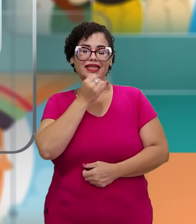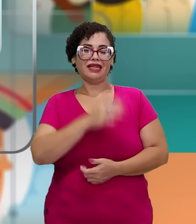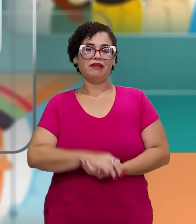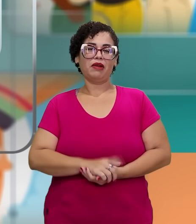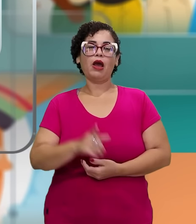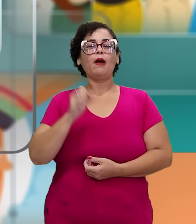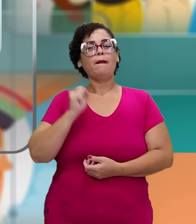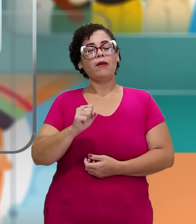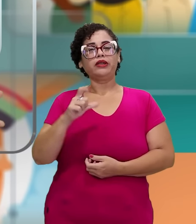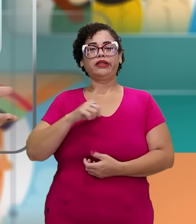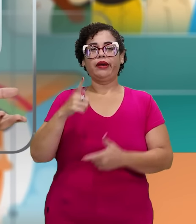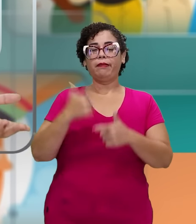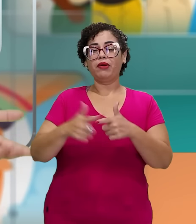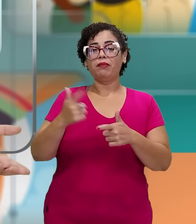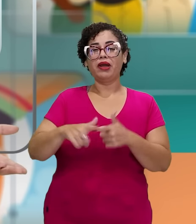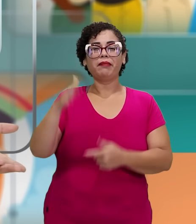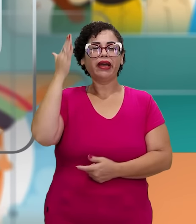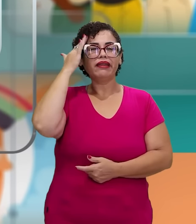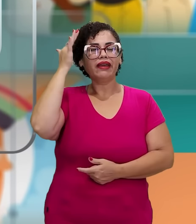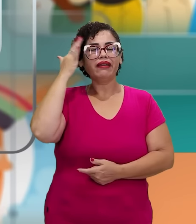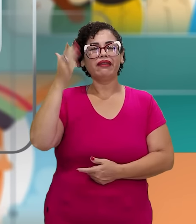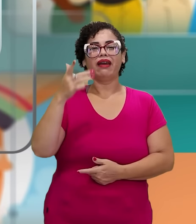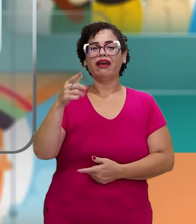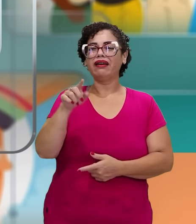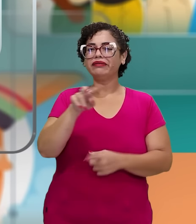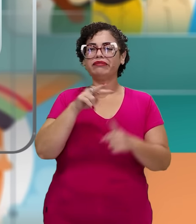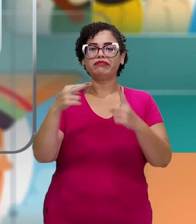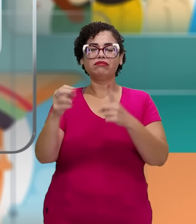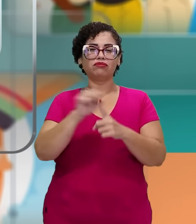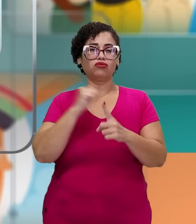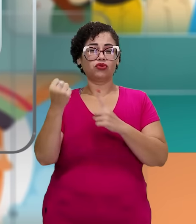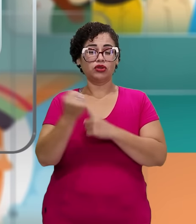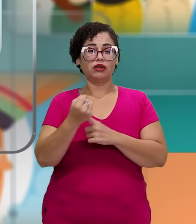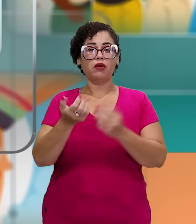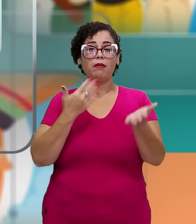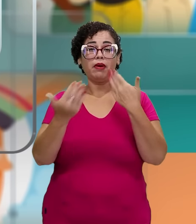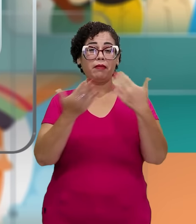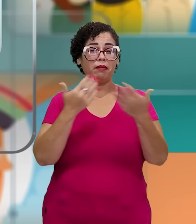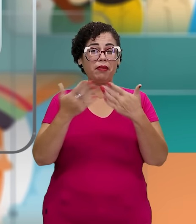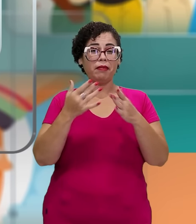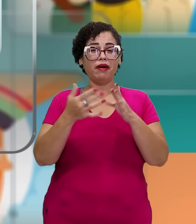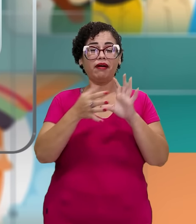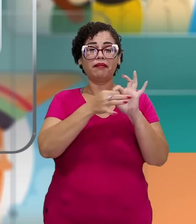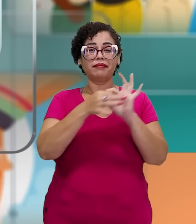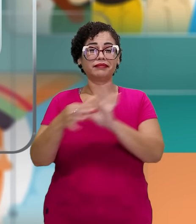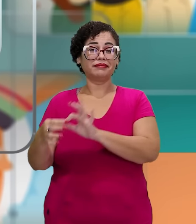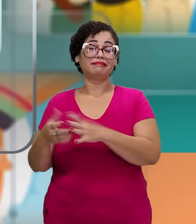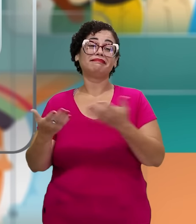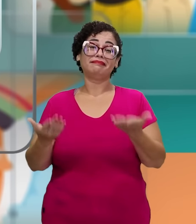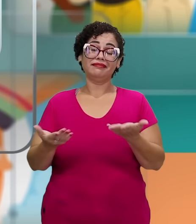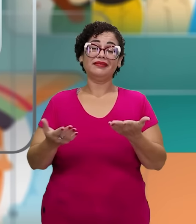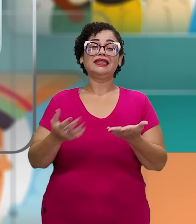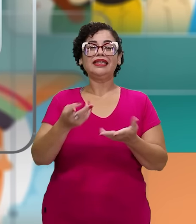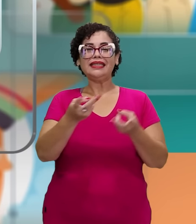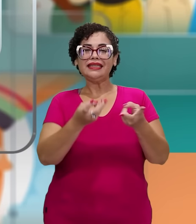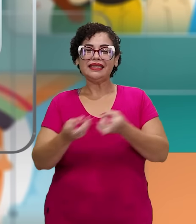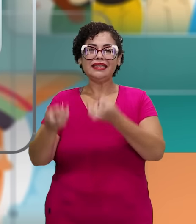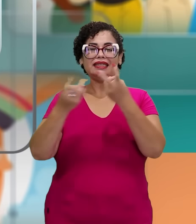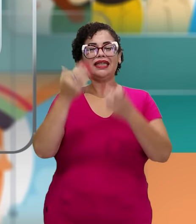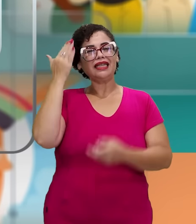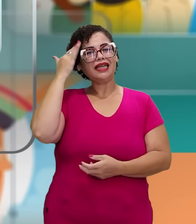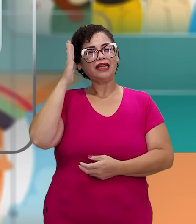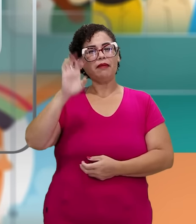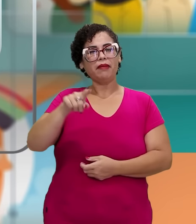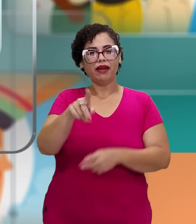incluir problemas em entender pistas sociais manter conversas significativas interpretar adequadamente